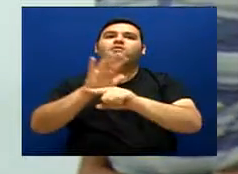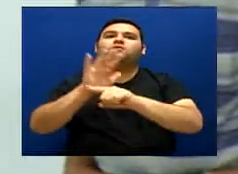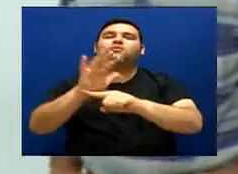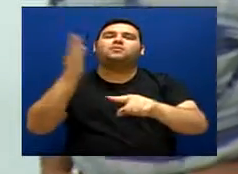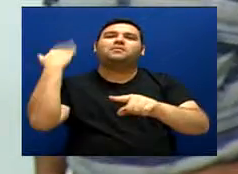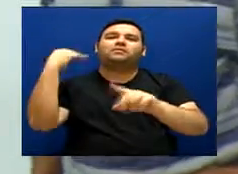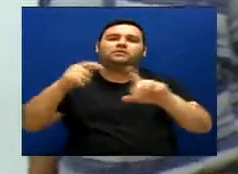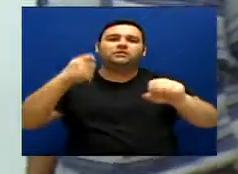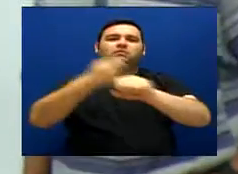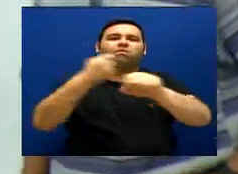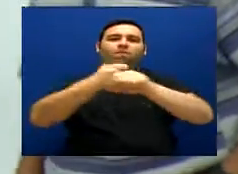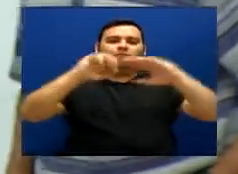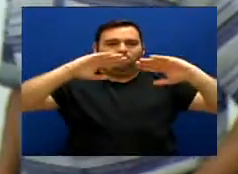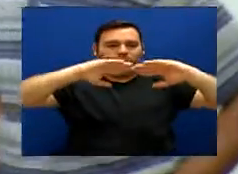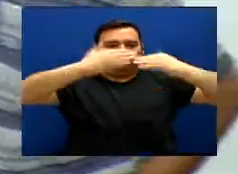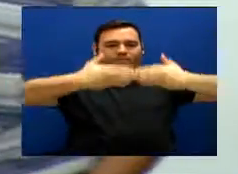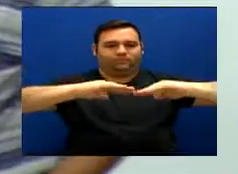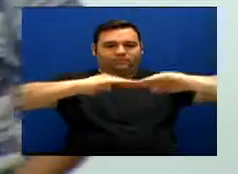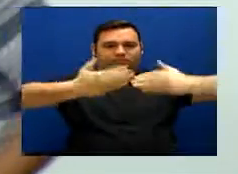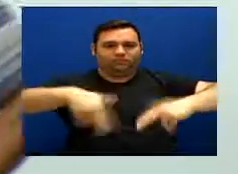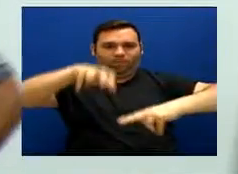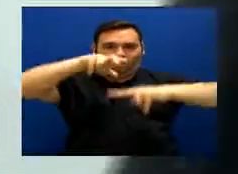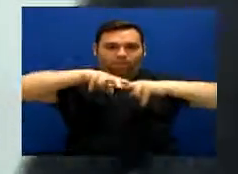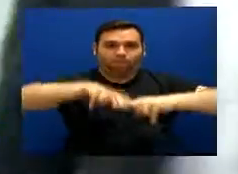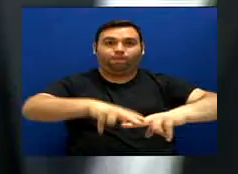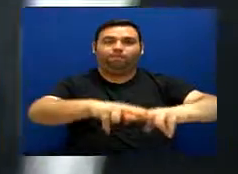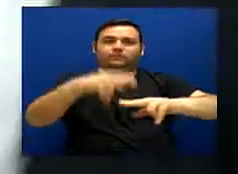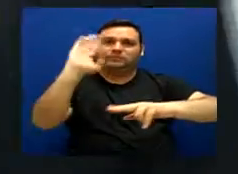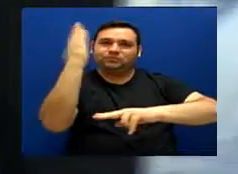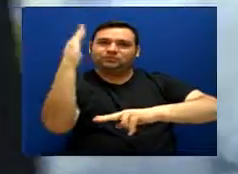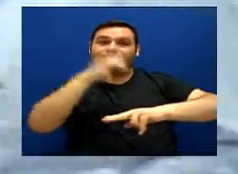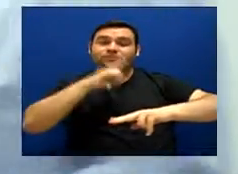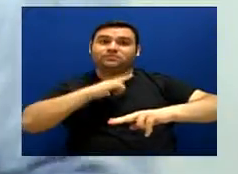madeira. Então são torcedores que se doaram